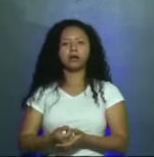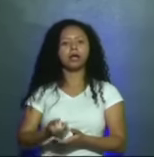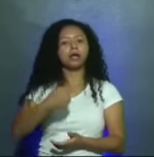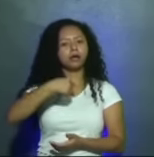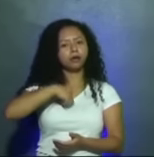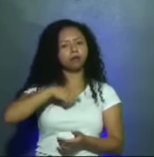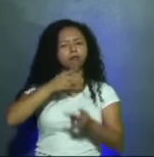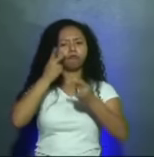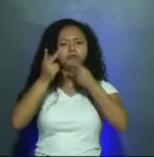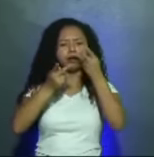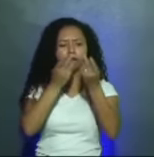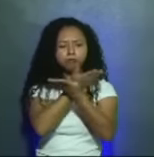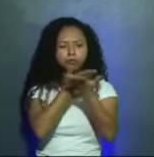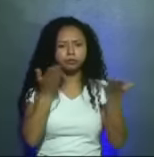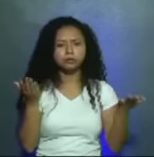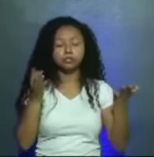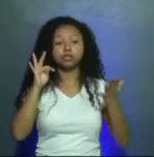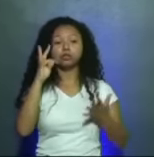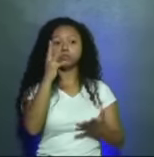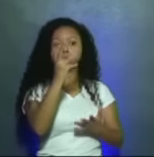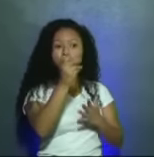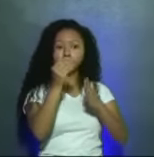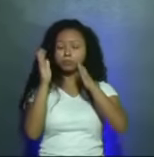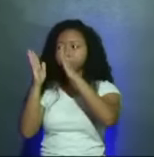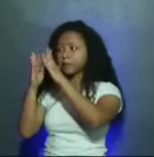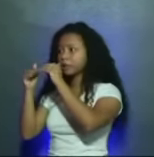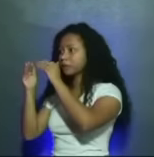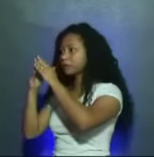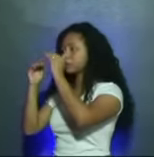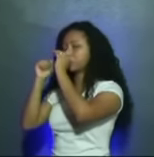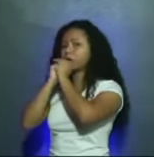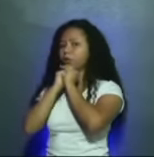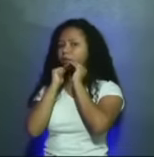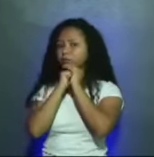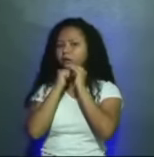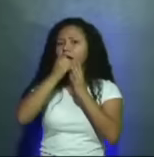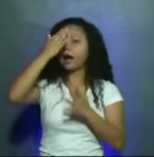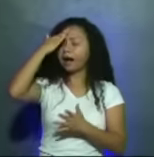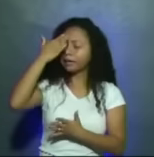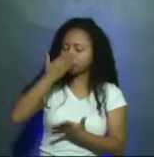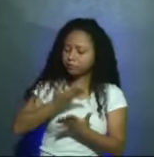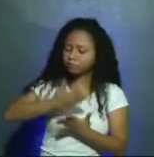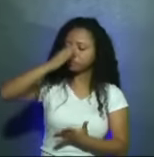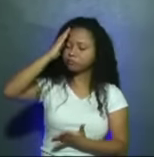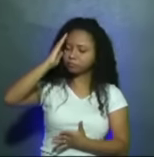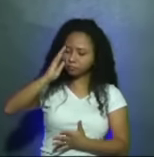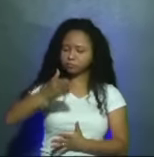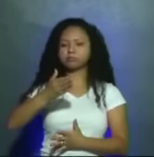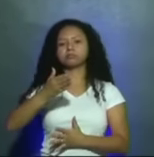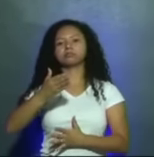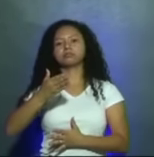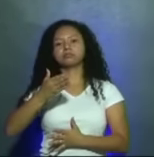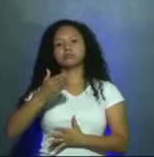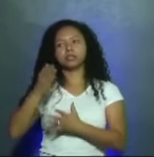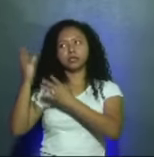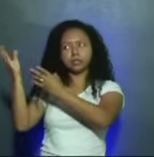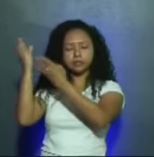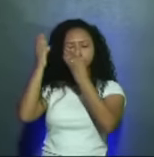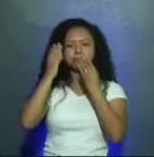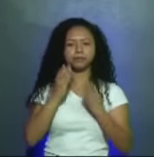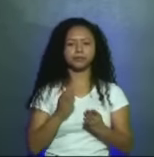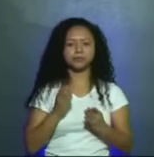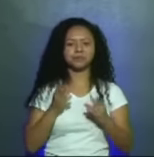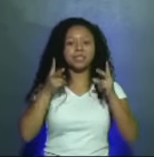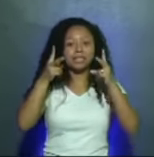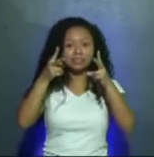o que vocês pedirem em oração, creiam que já o receberam. E